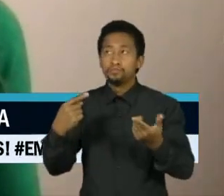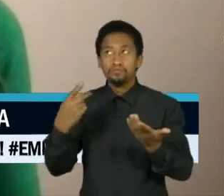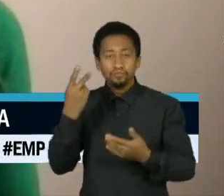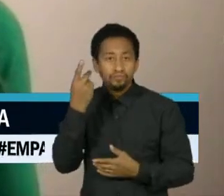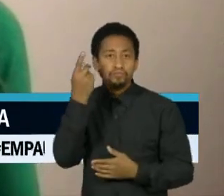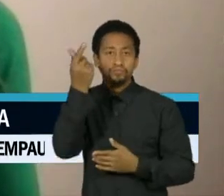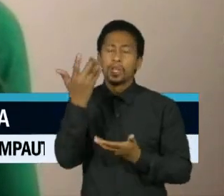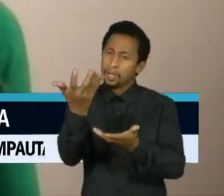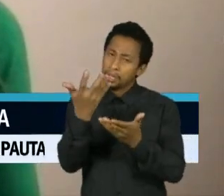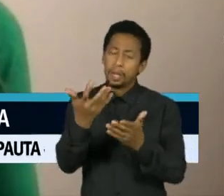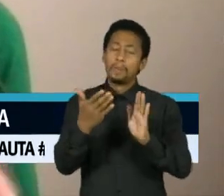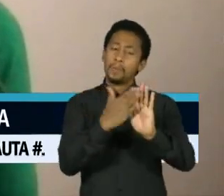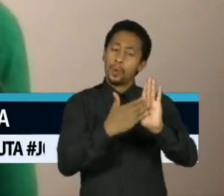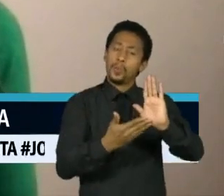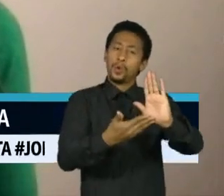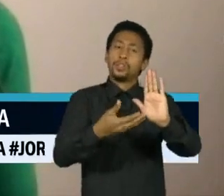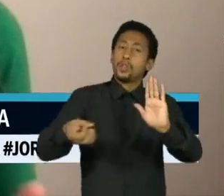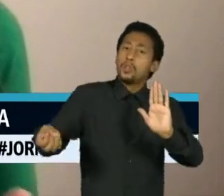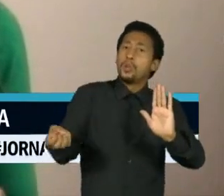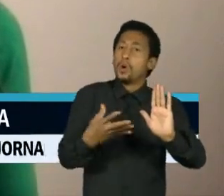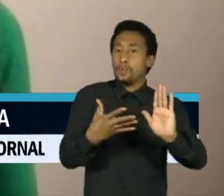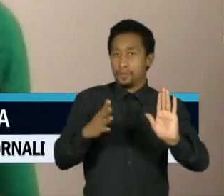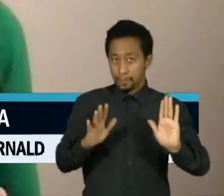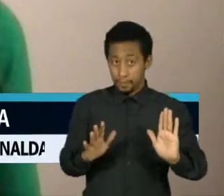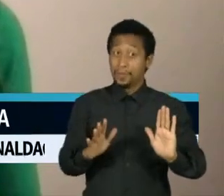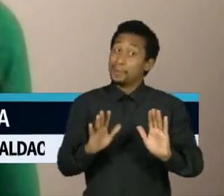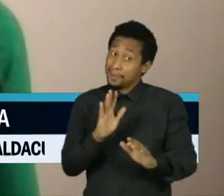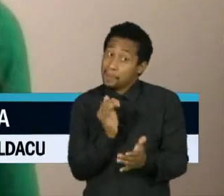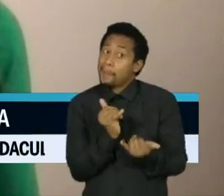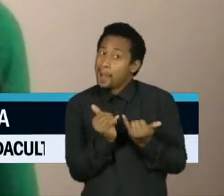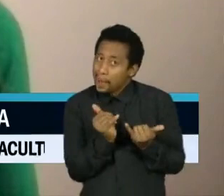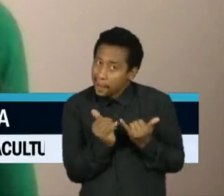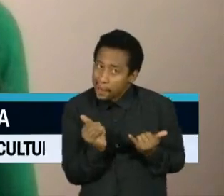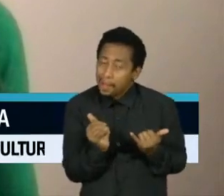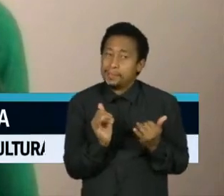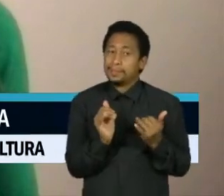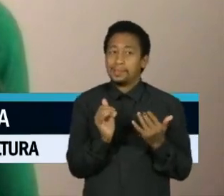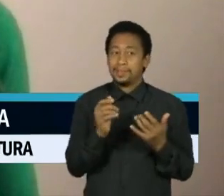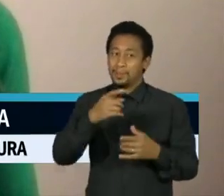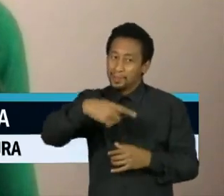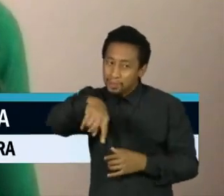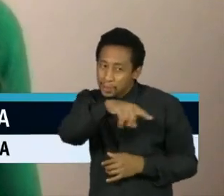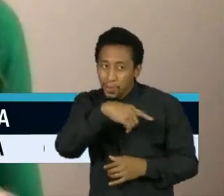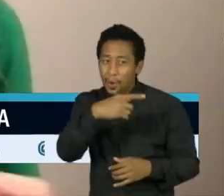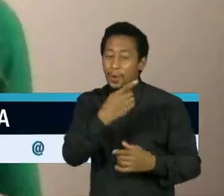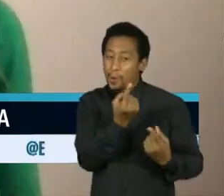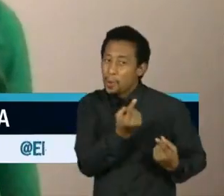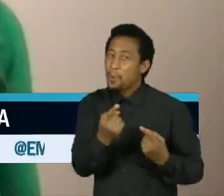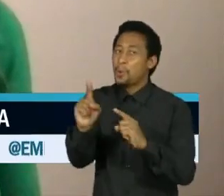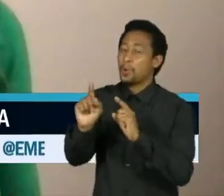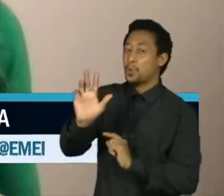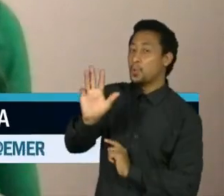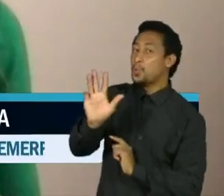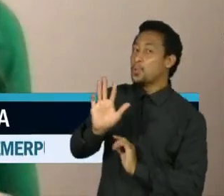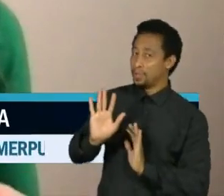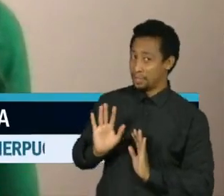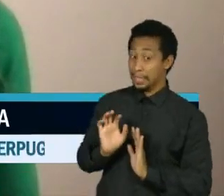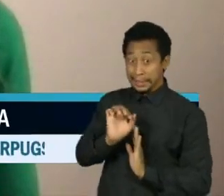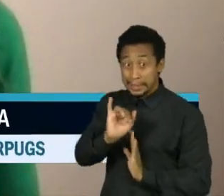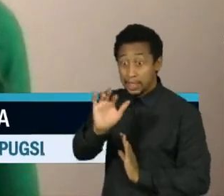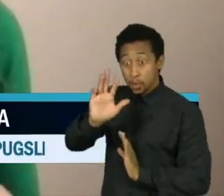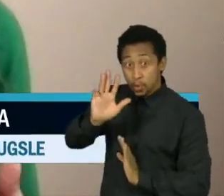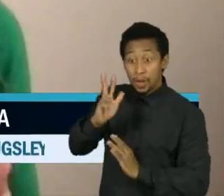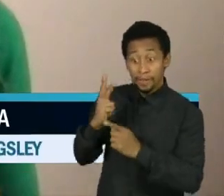poder, eventualmente, do ex-presidente Lula, se ele se elegesse agora no final do ano. Agora, de qualquer maneira,